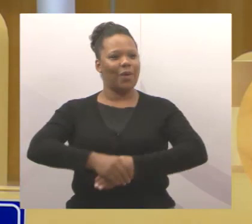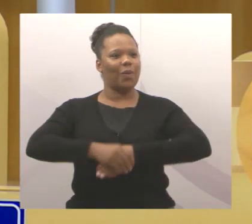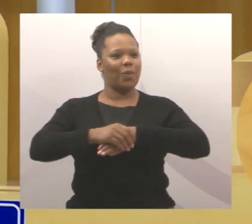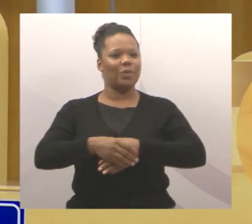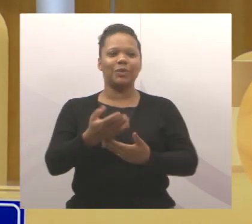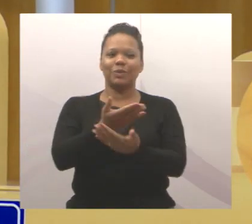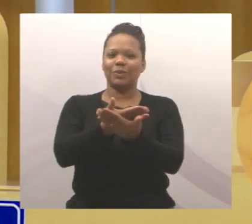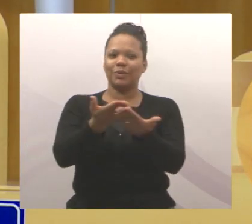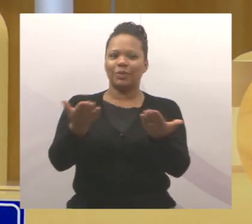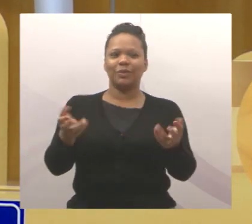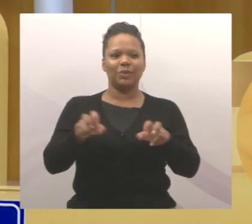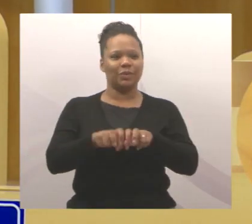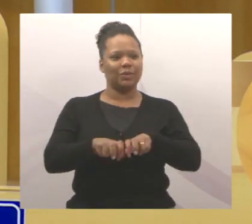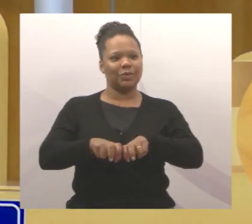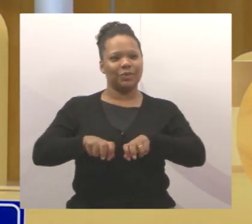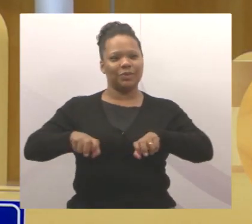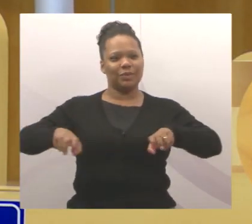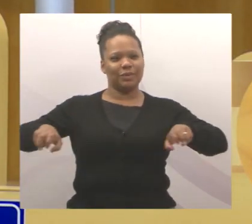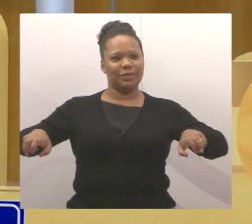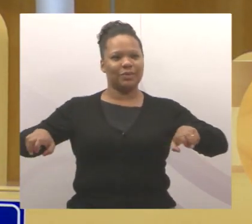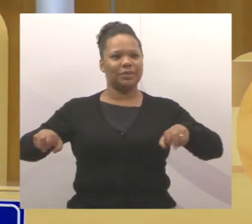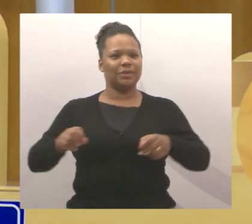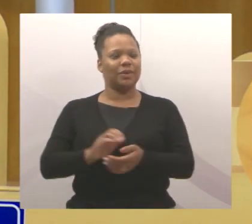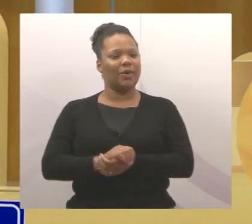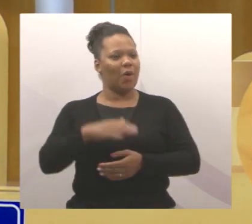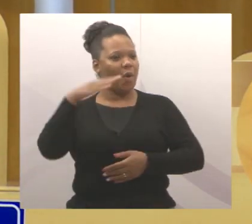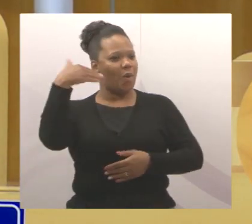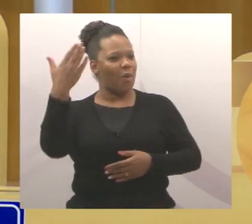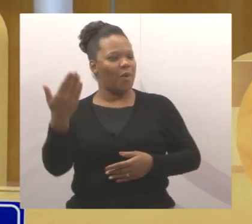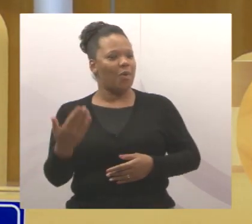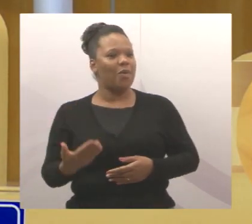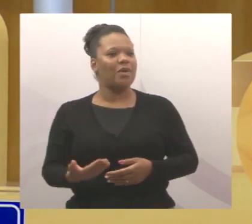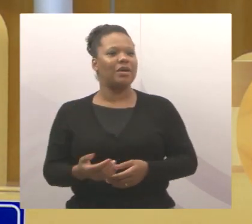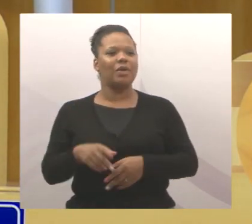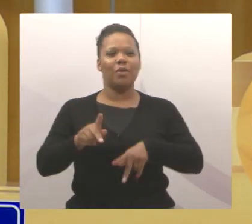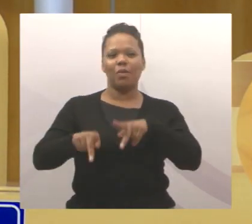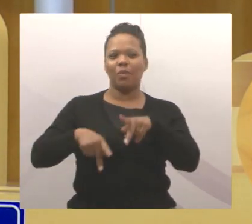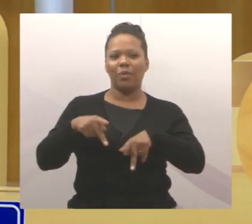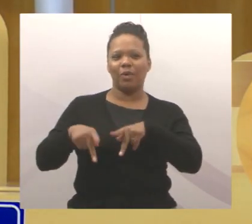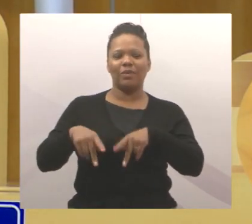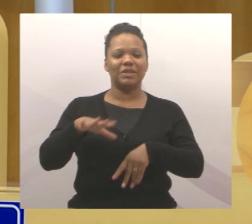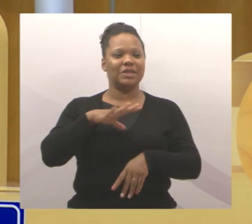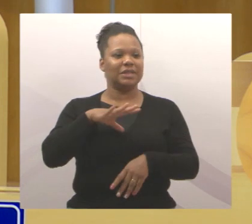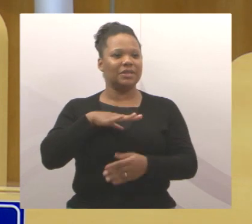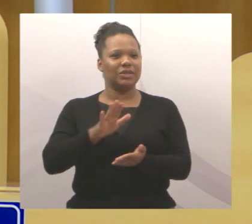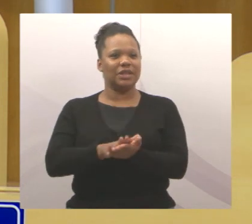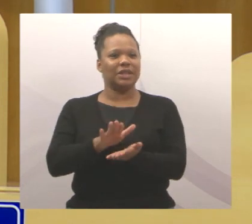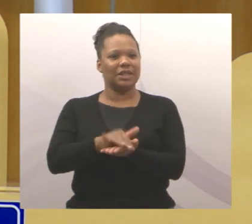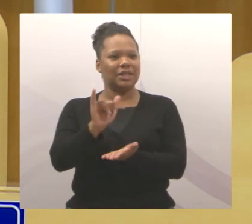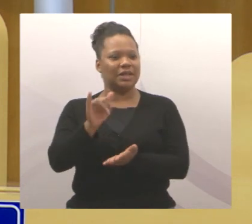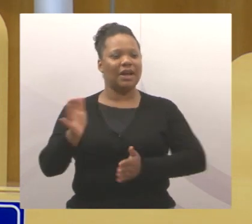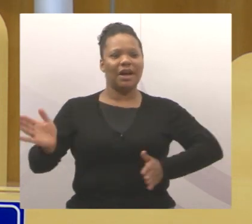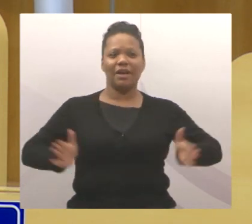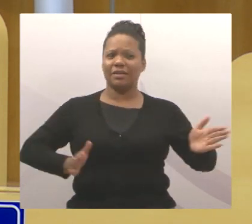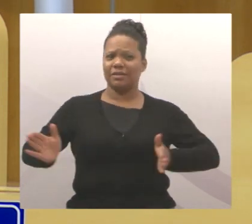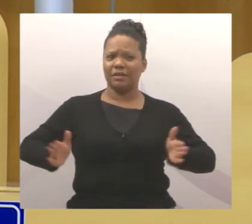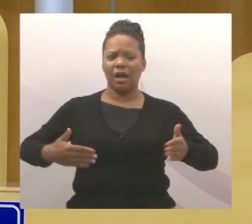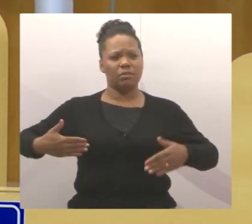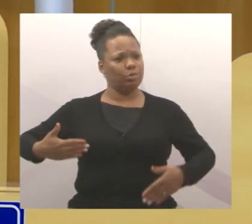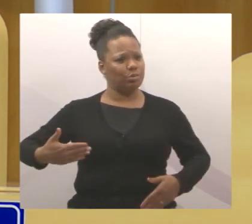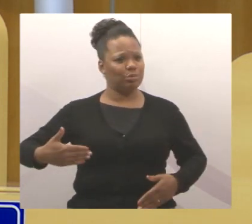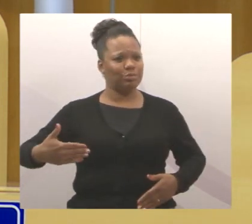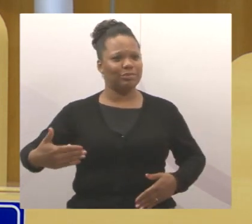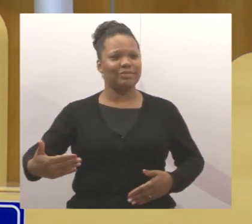os demais vereadores que honram o povo de Jacareí e que exercem o mandato dessa legislatura.